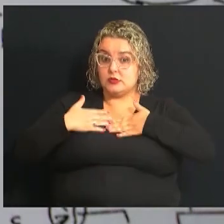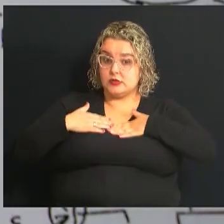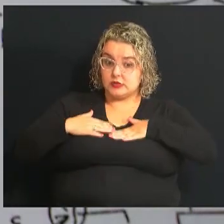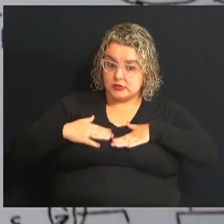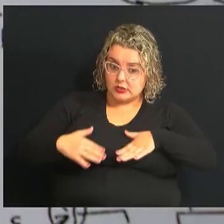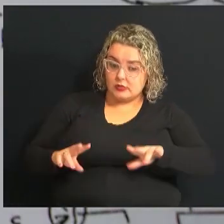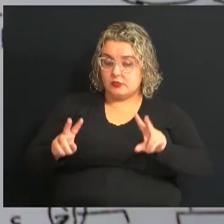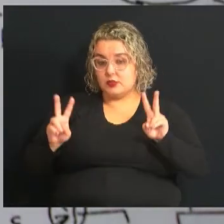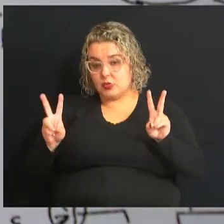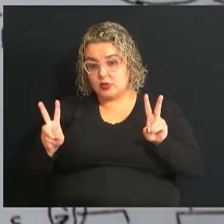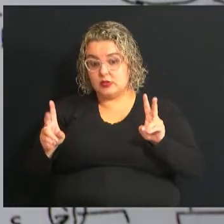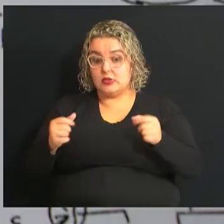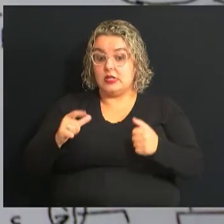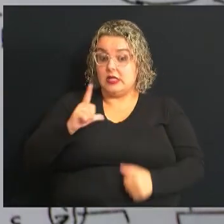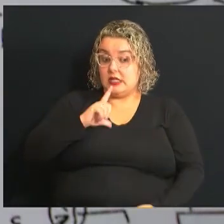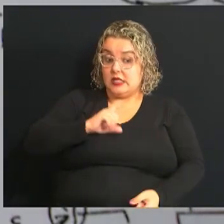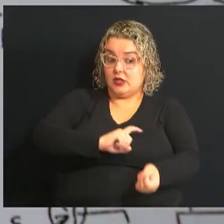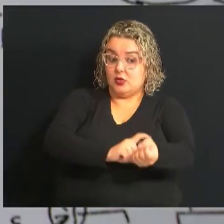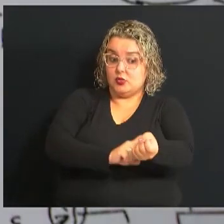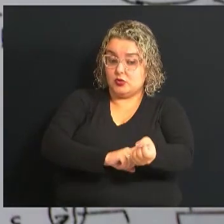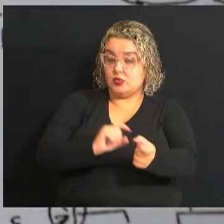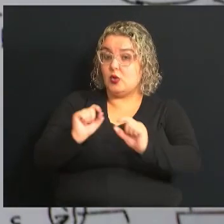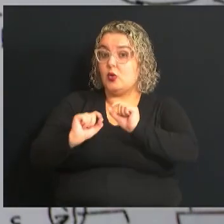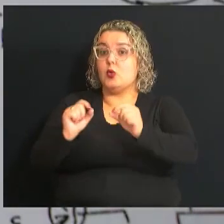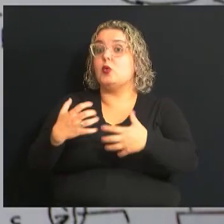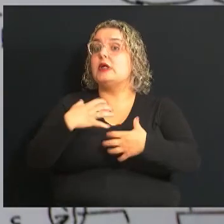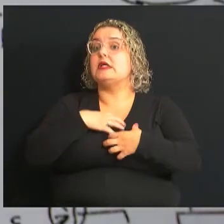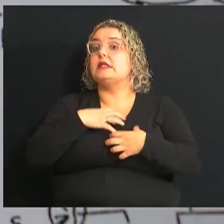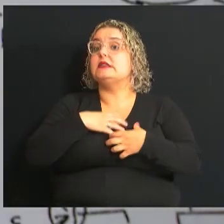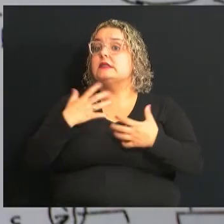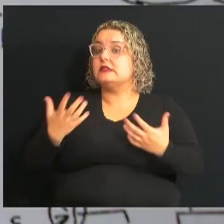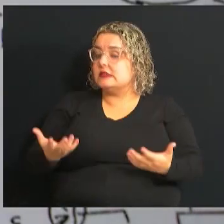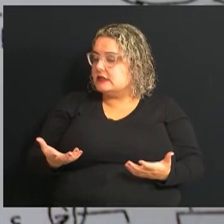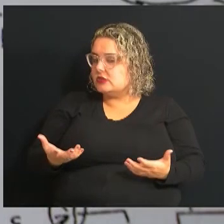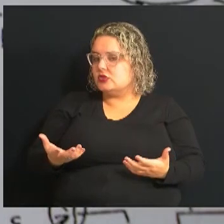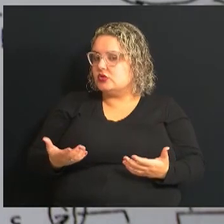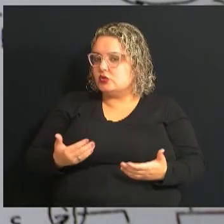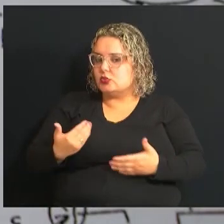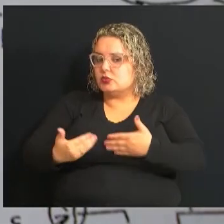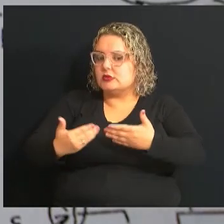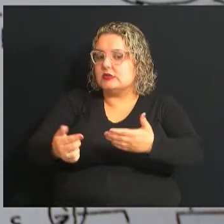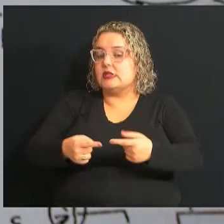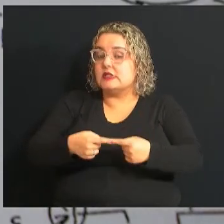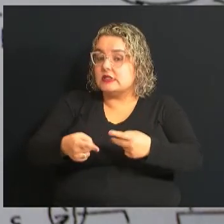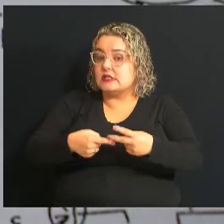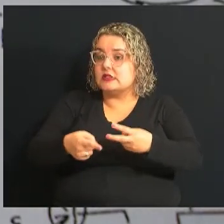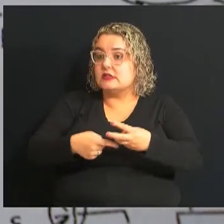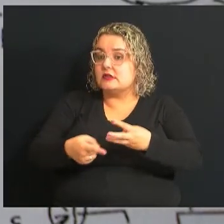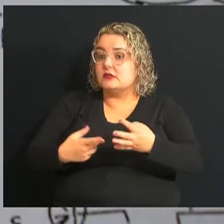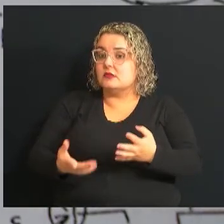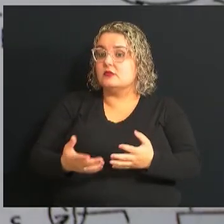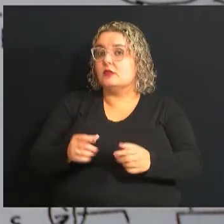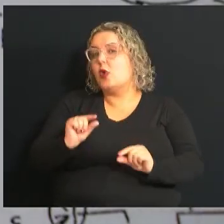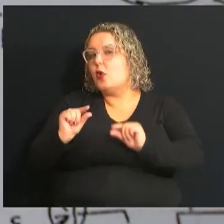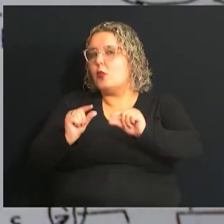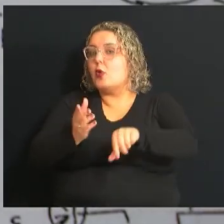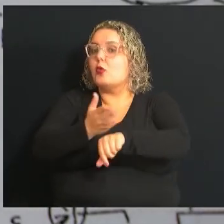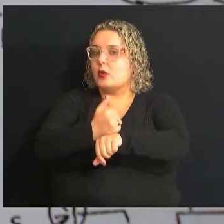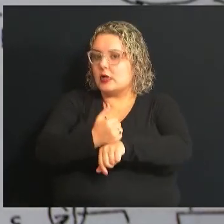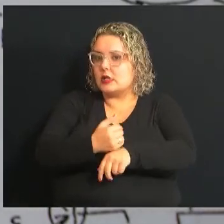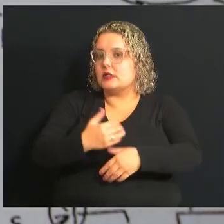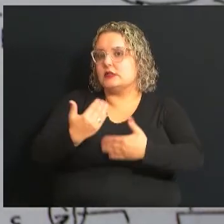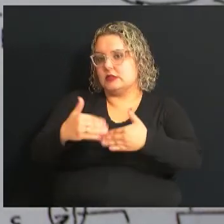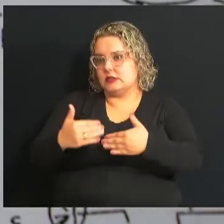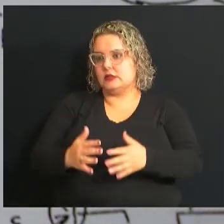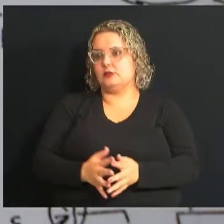aquele nervosismo ainda? O que você sentiu aí nessas semanas, pouco antes da aplicação das